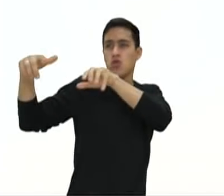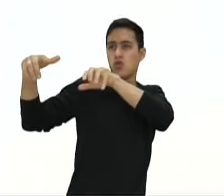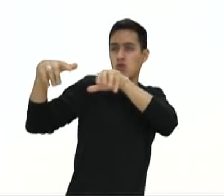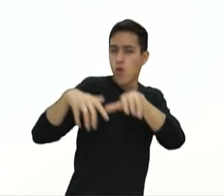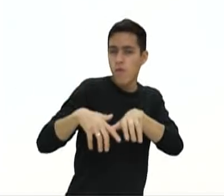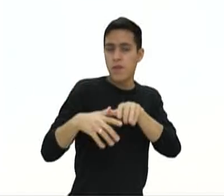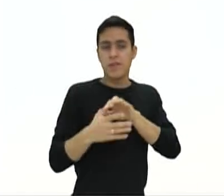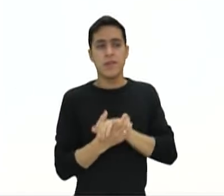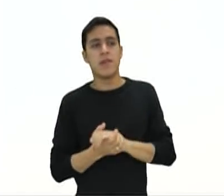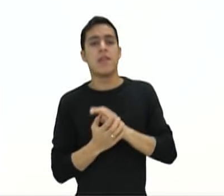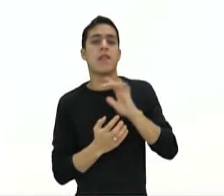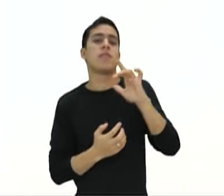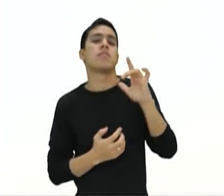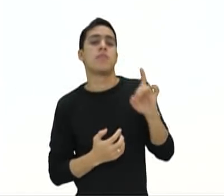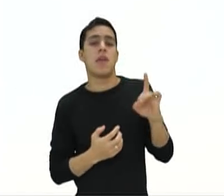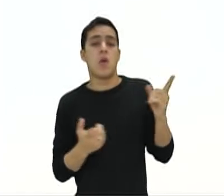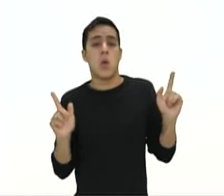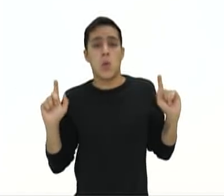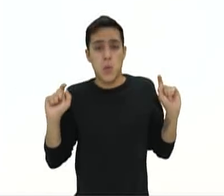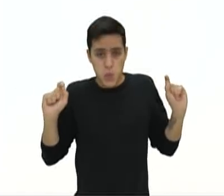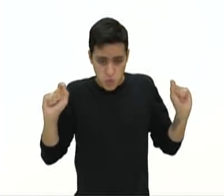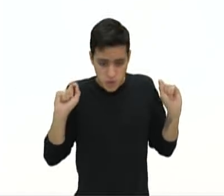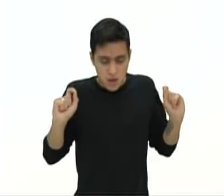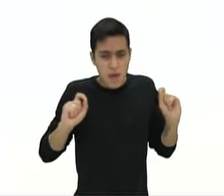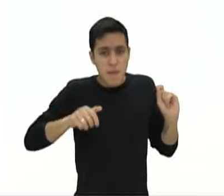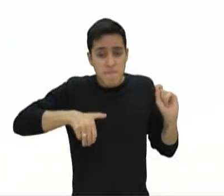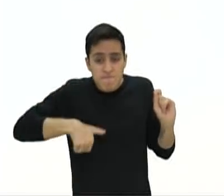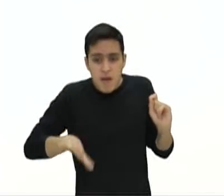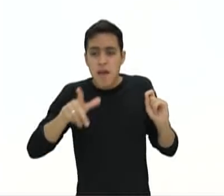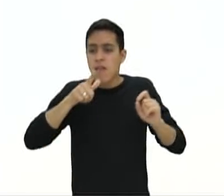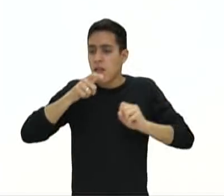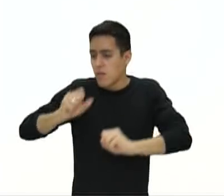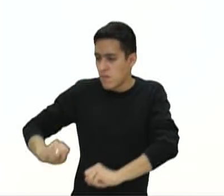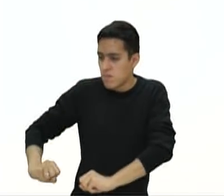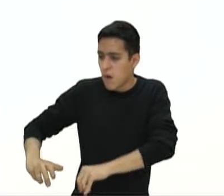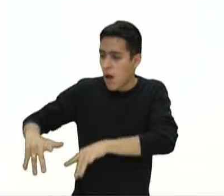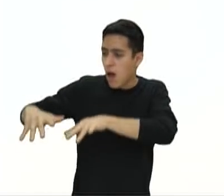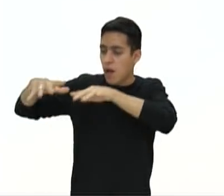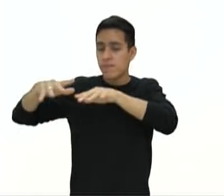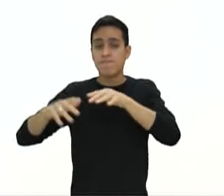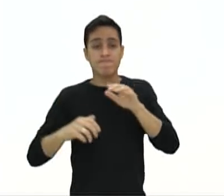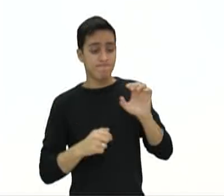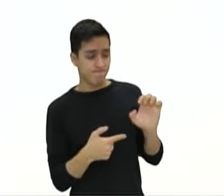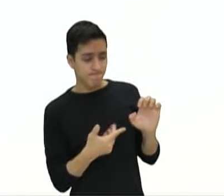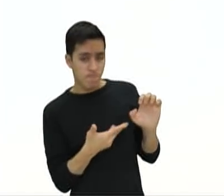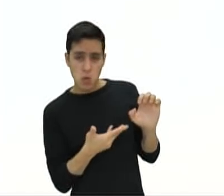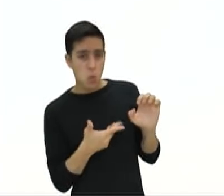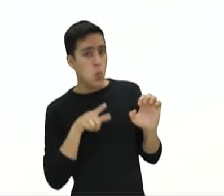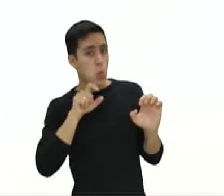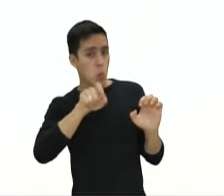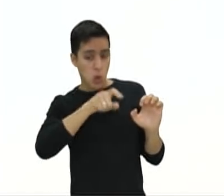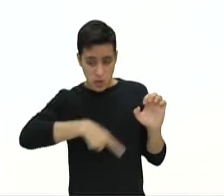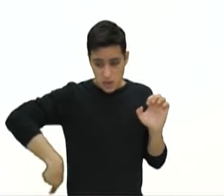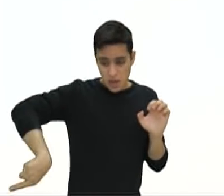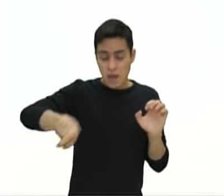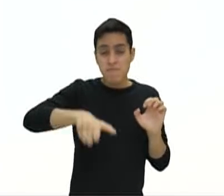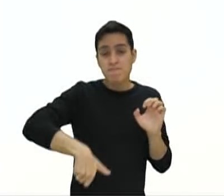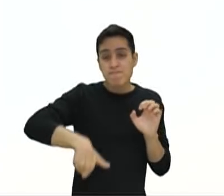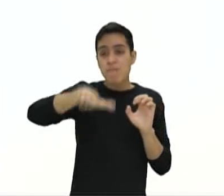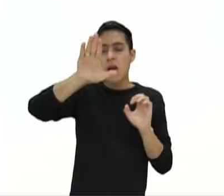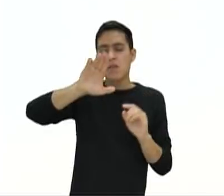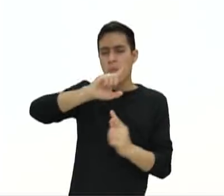chuva. Letra D, aumento dos níveis dos oceanos. E letra E, aumento da ocorrência